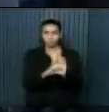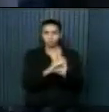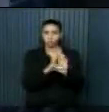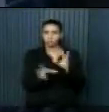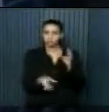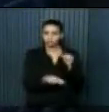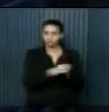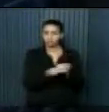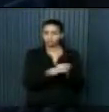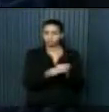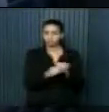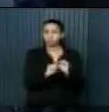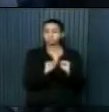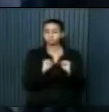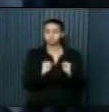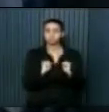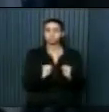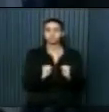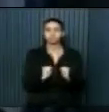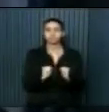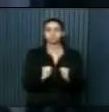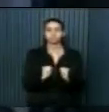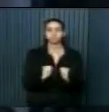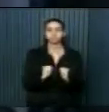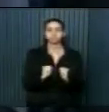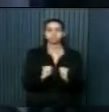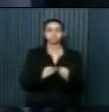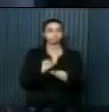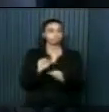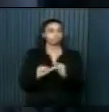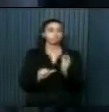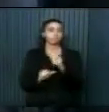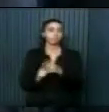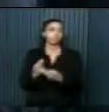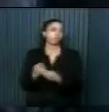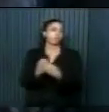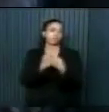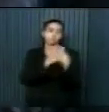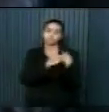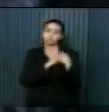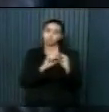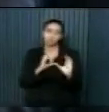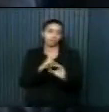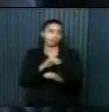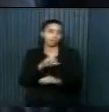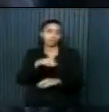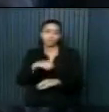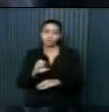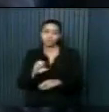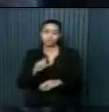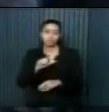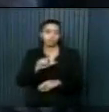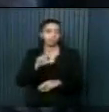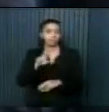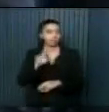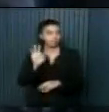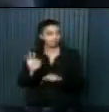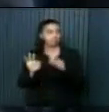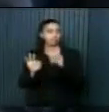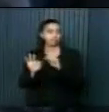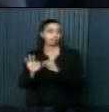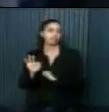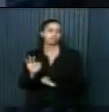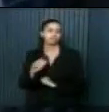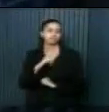complementar poderá levar o ordenador de despesa a responder, obviamente, pelo crime de responsabilidade fiscal previsto na